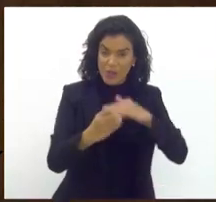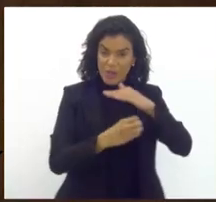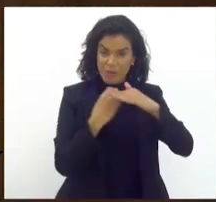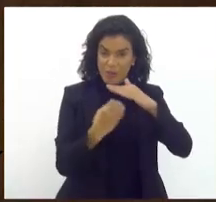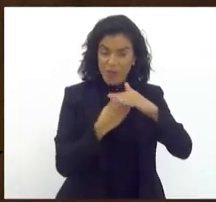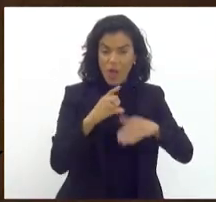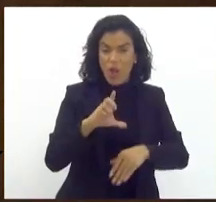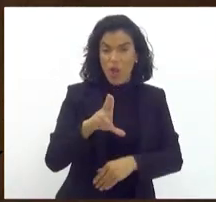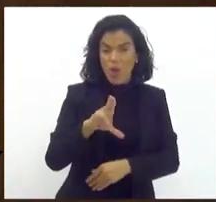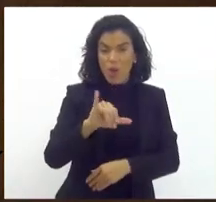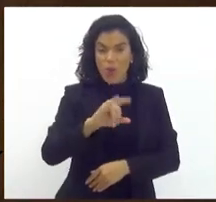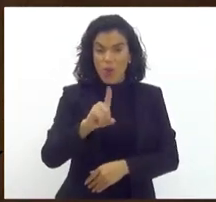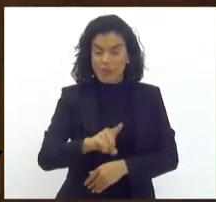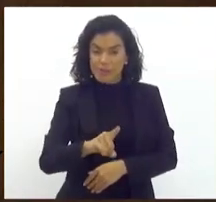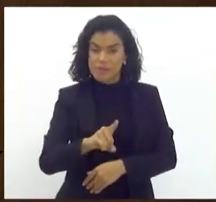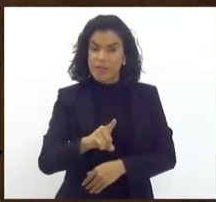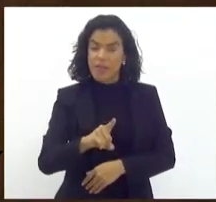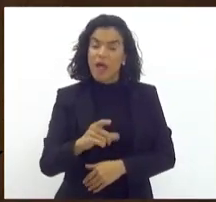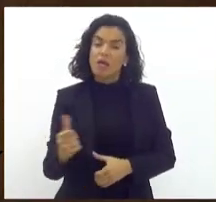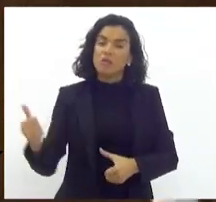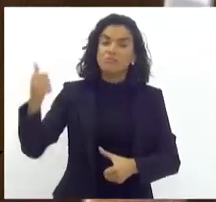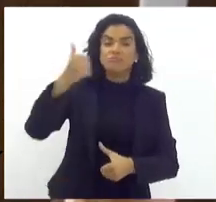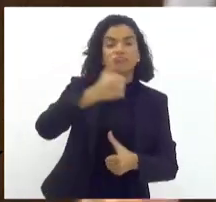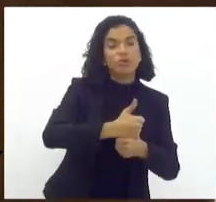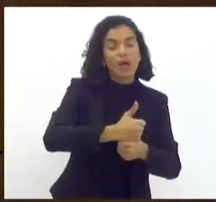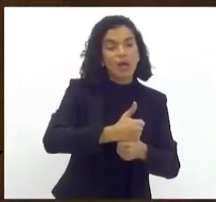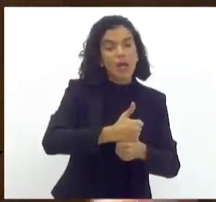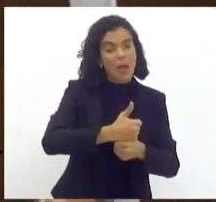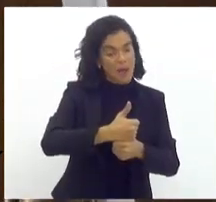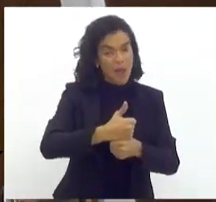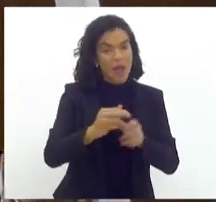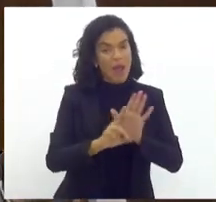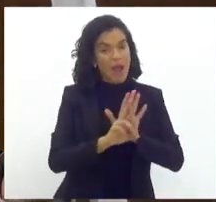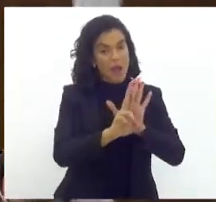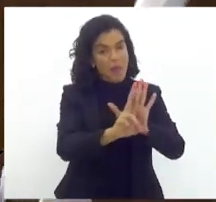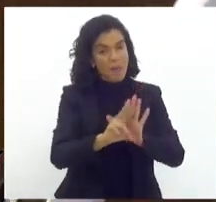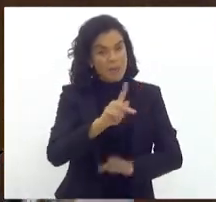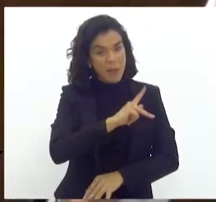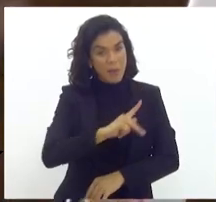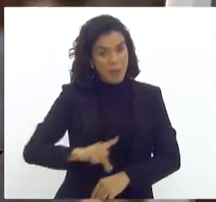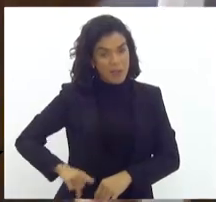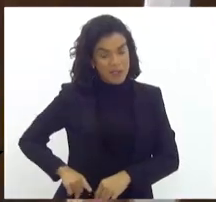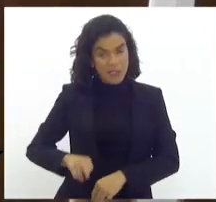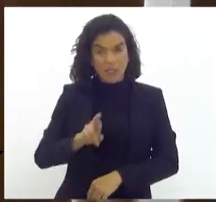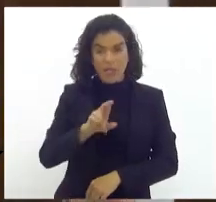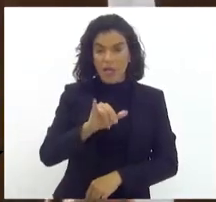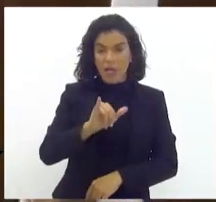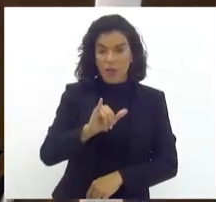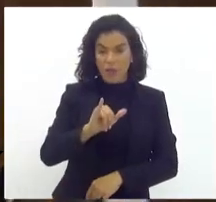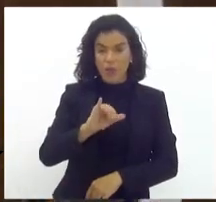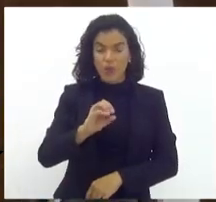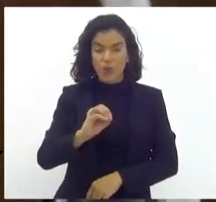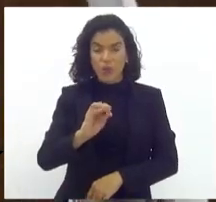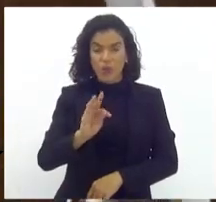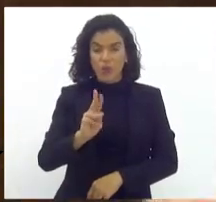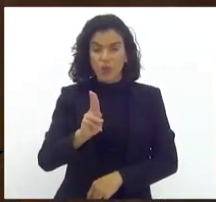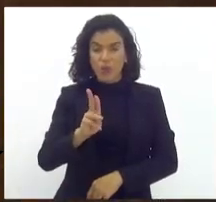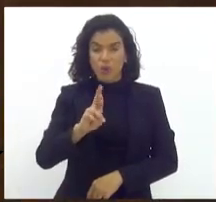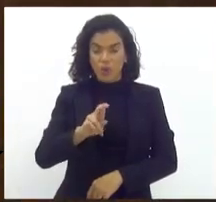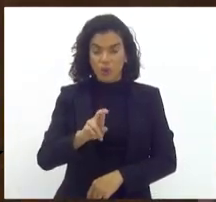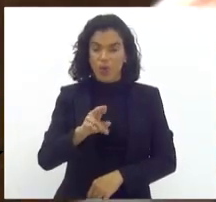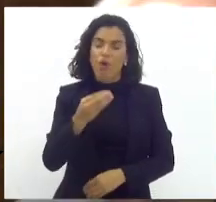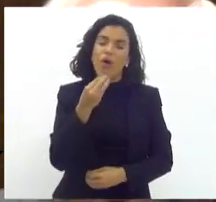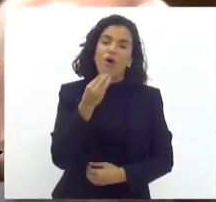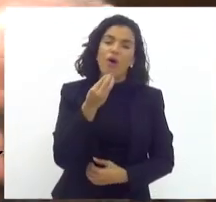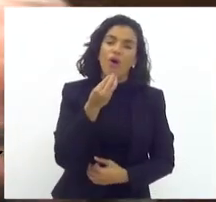Gustavo passasse naquele momento a representar o presidente da riotur é óbvio